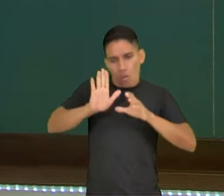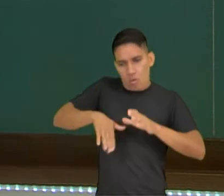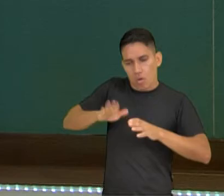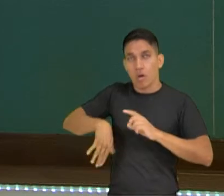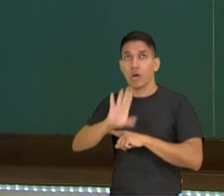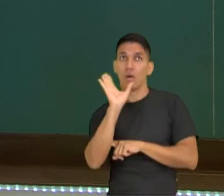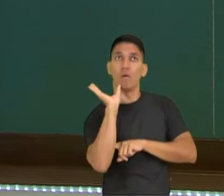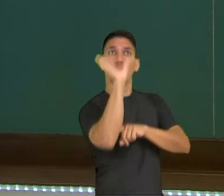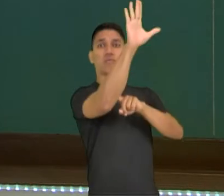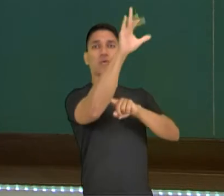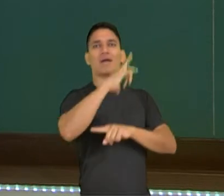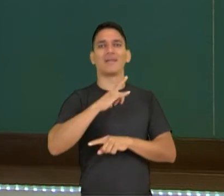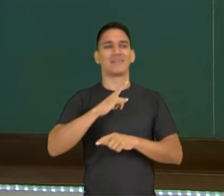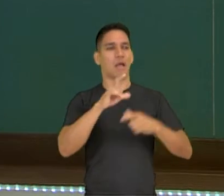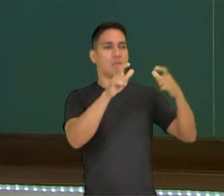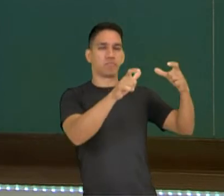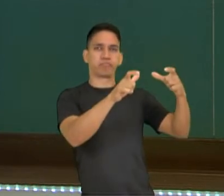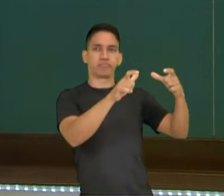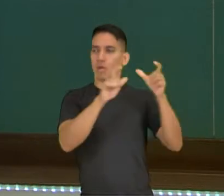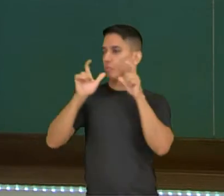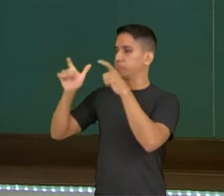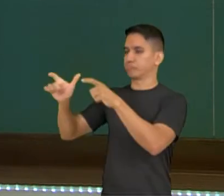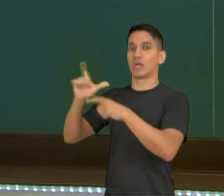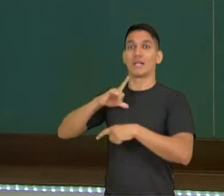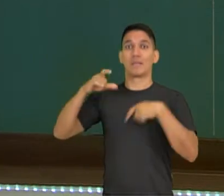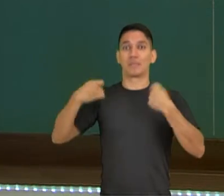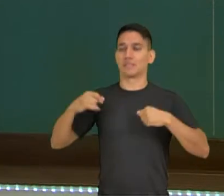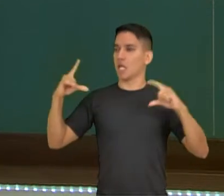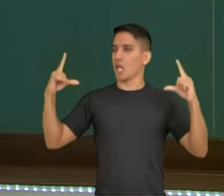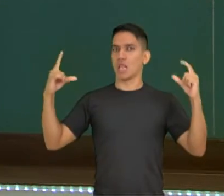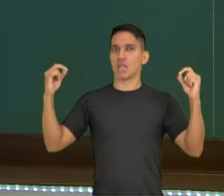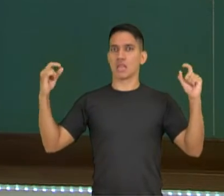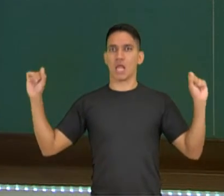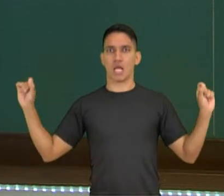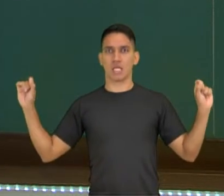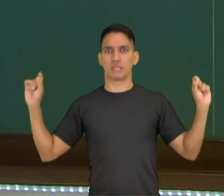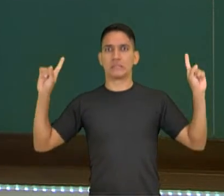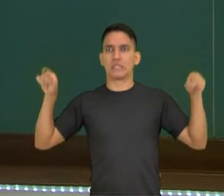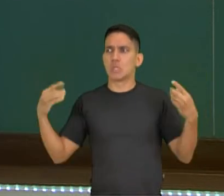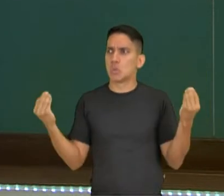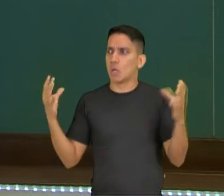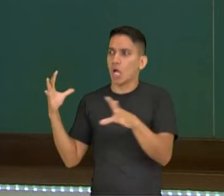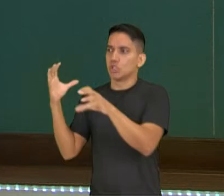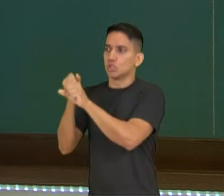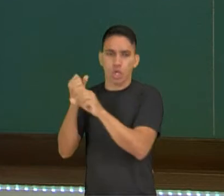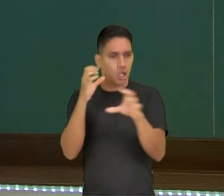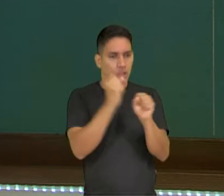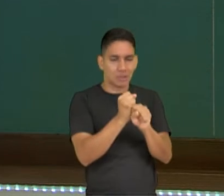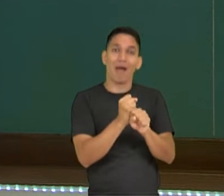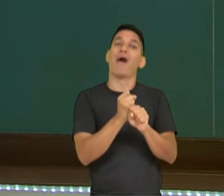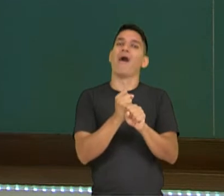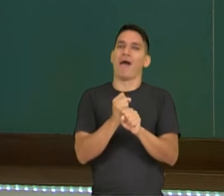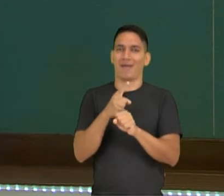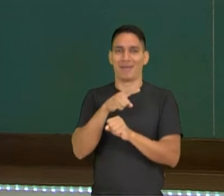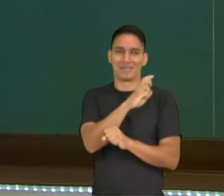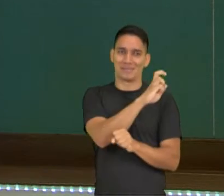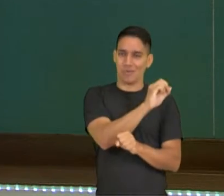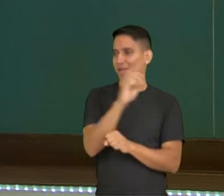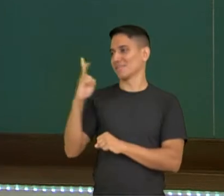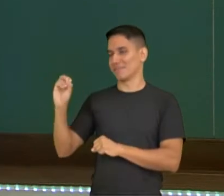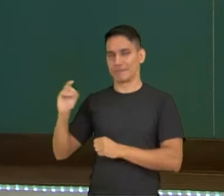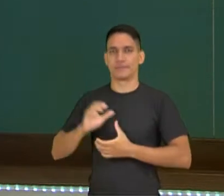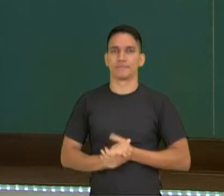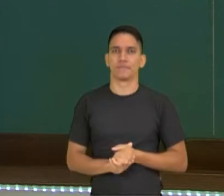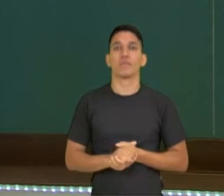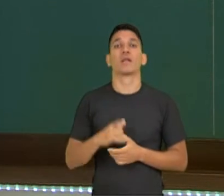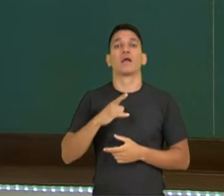tabelas, vocês têm que fazer 100 pontos as duas equipes. Então, somatória daquela com essa. Enfim, toques do vôlei, que eu citei o